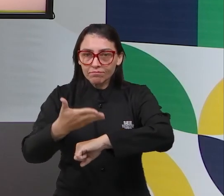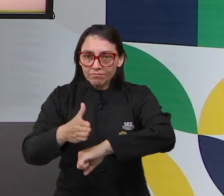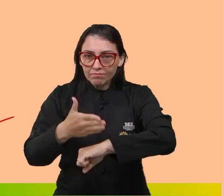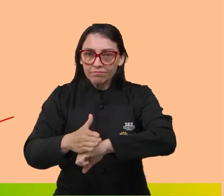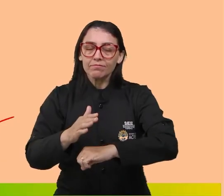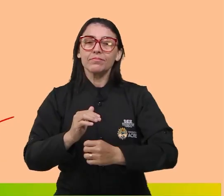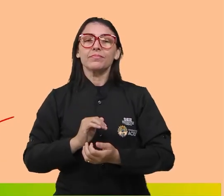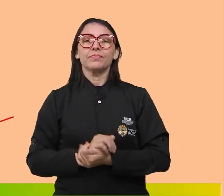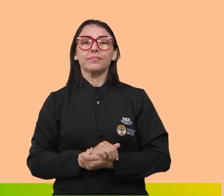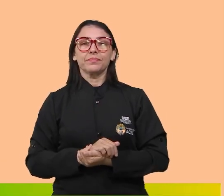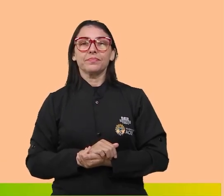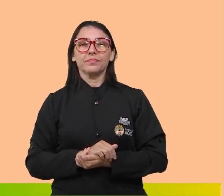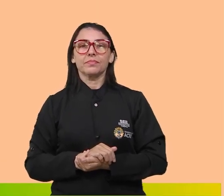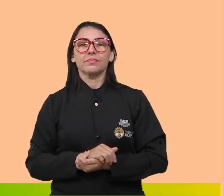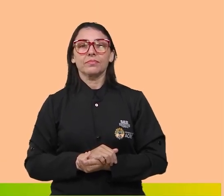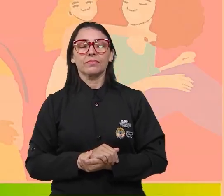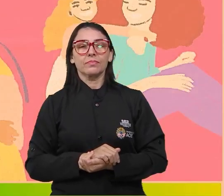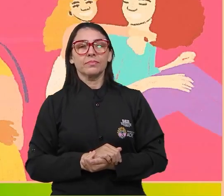espectadores.